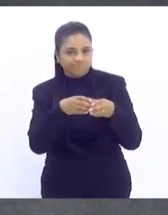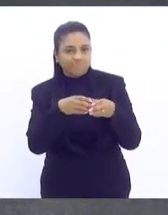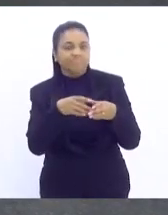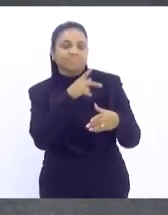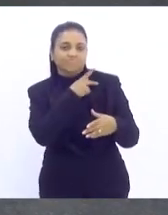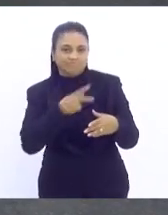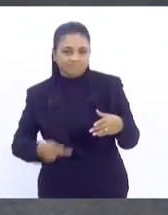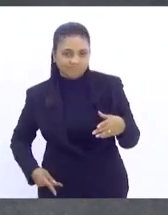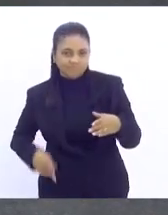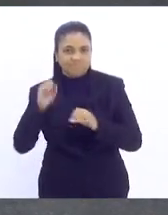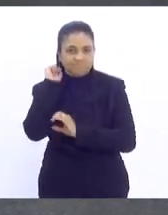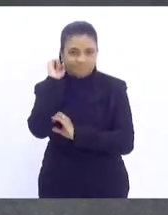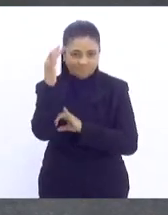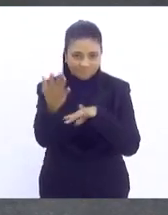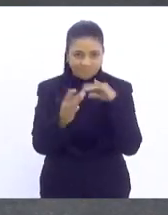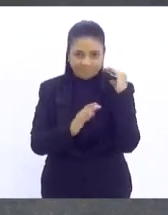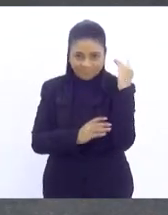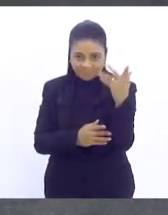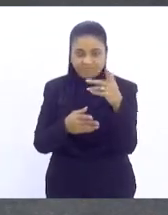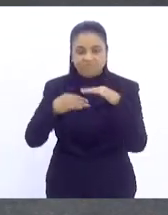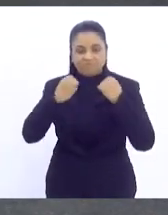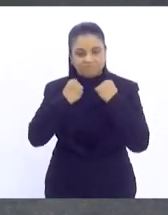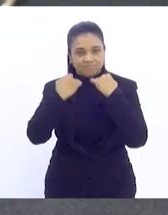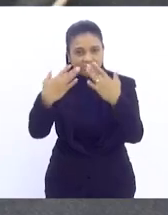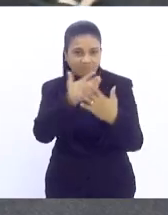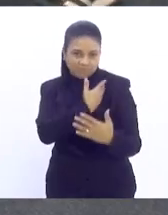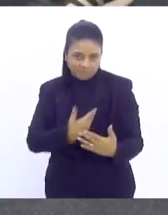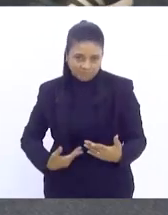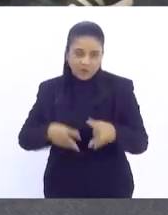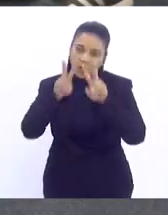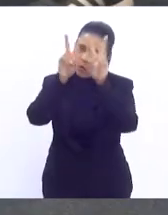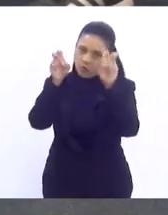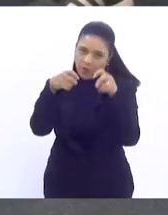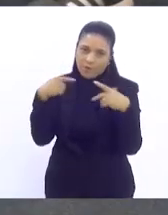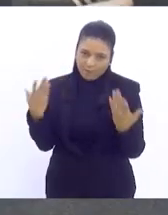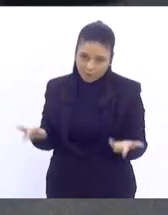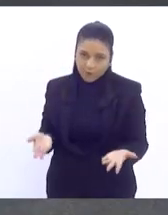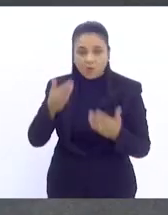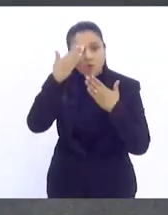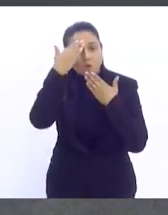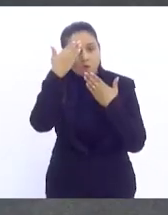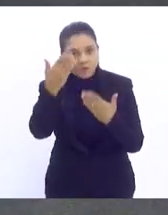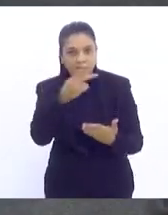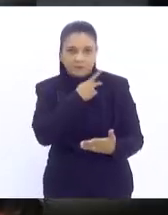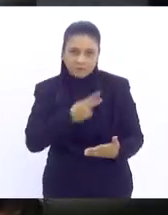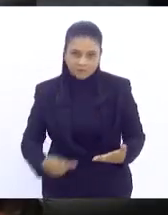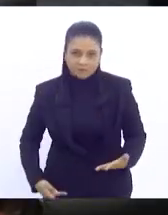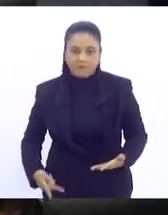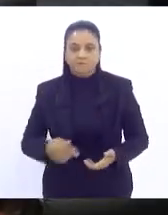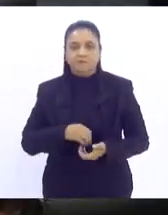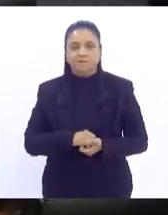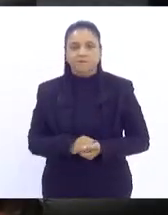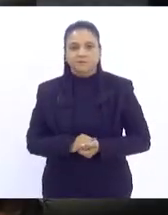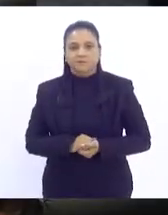realizar uma audiência pública com relação a esse tema muito obrigada senhora Presidente